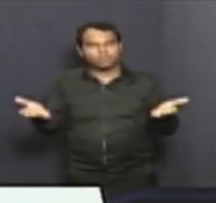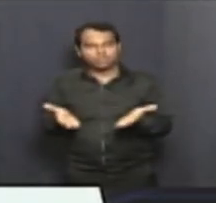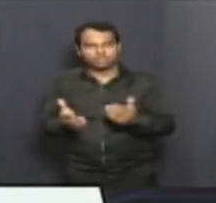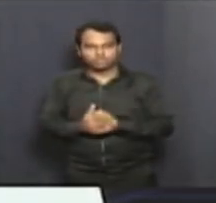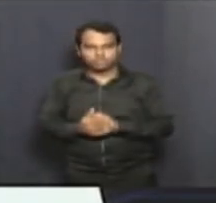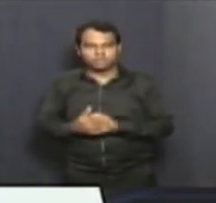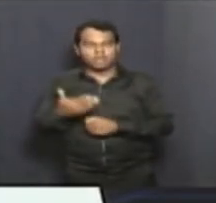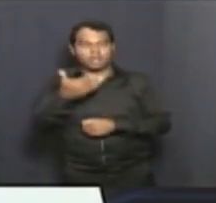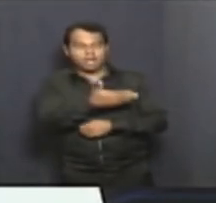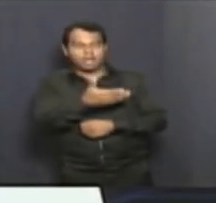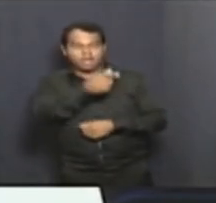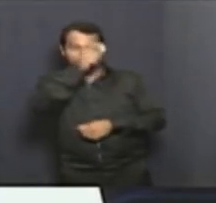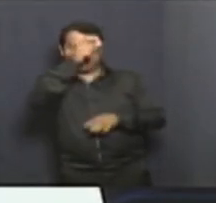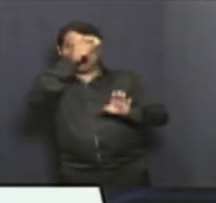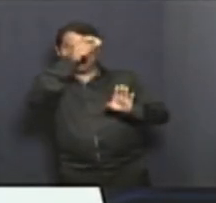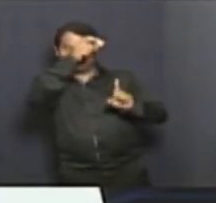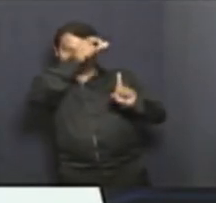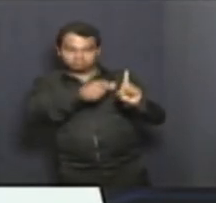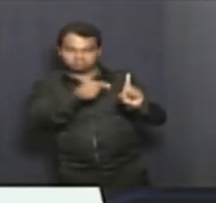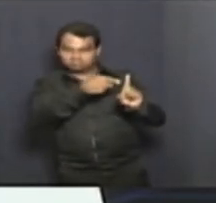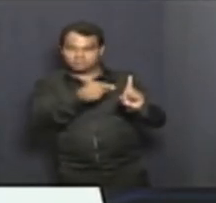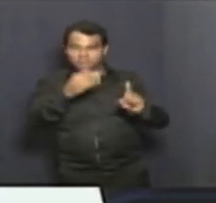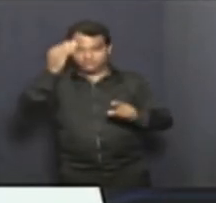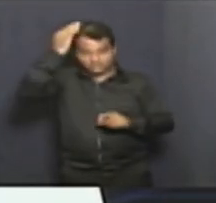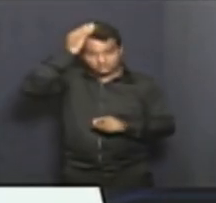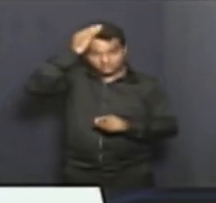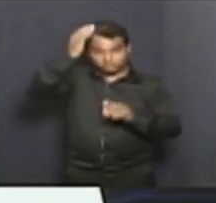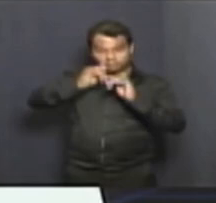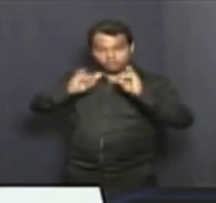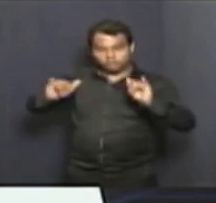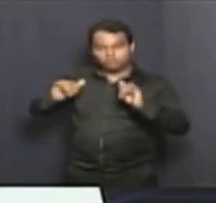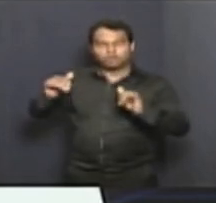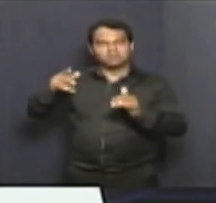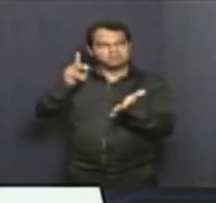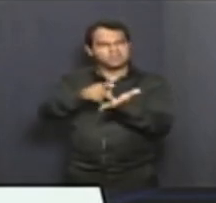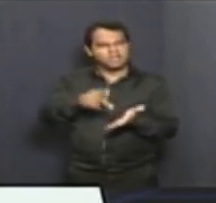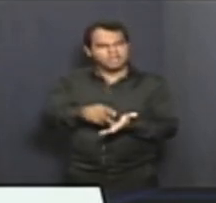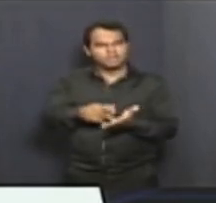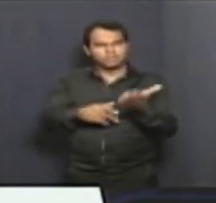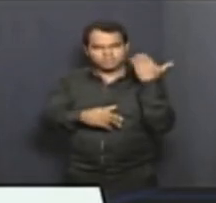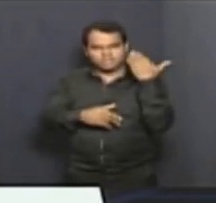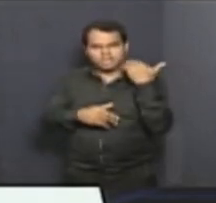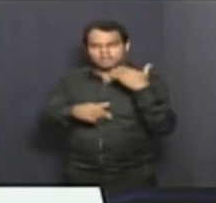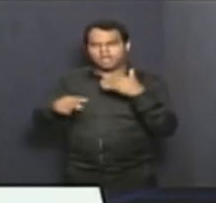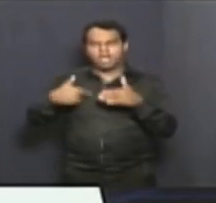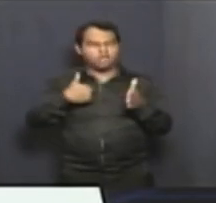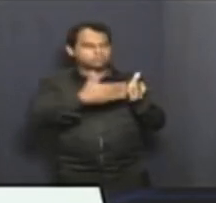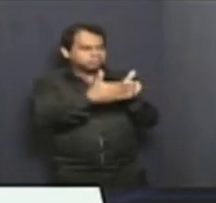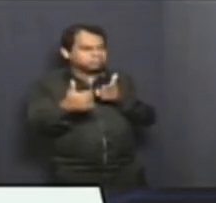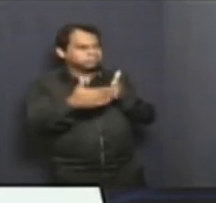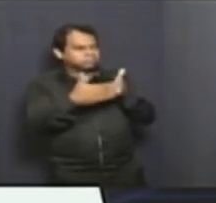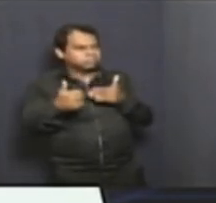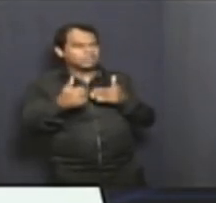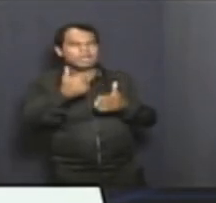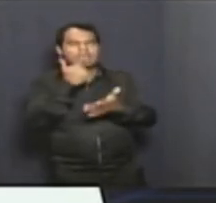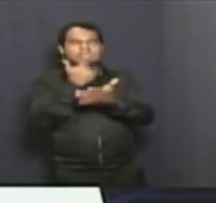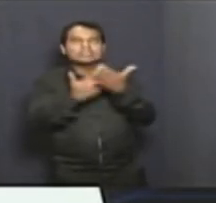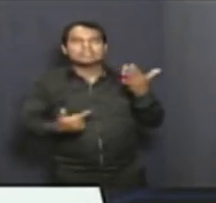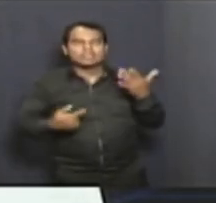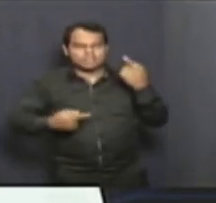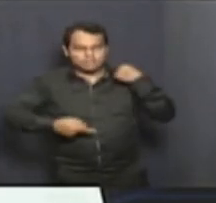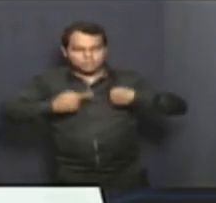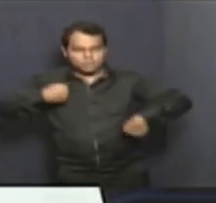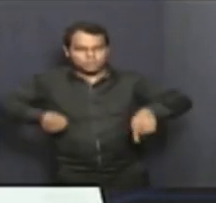candidato reinaldo falou é verdade a amd anunciaram a uma solicitação antiga ansiada pela população de coxim